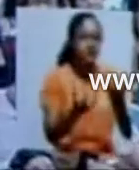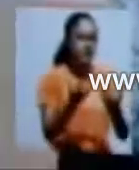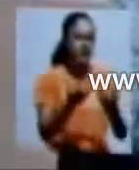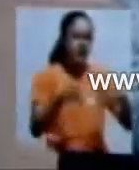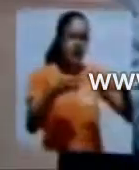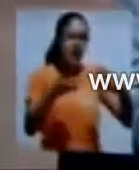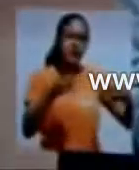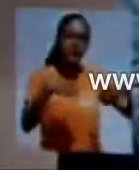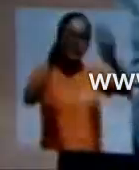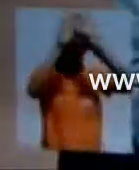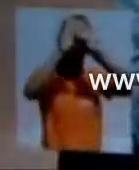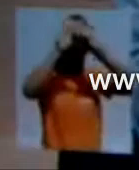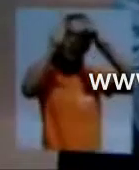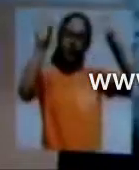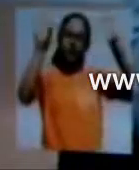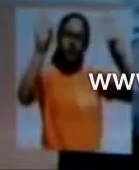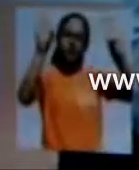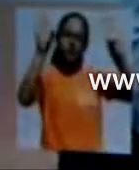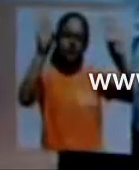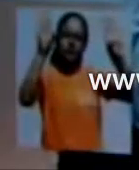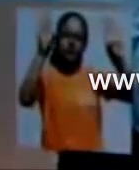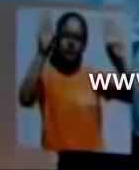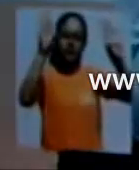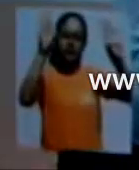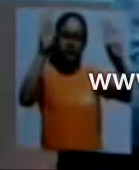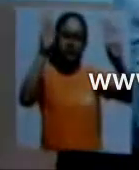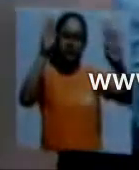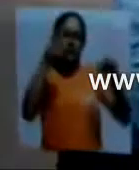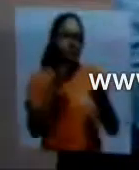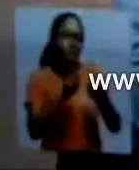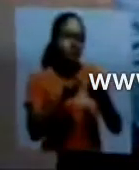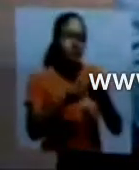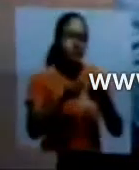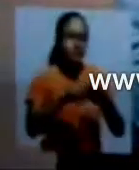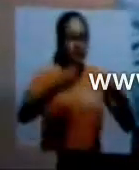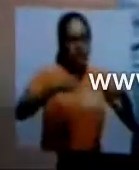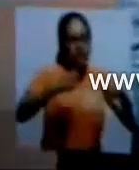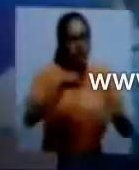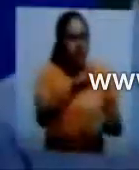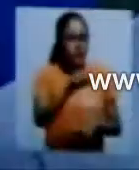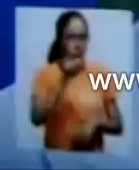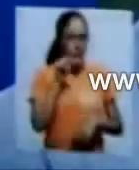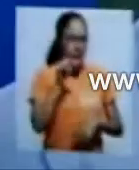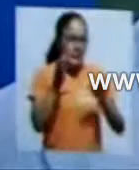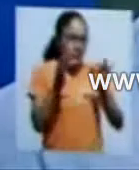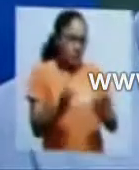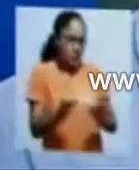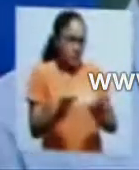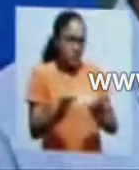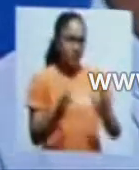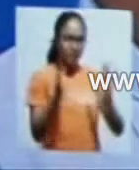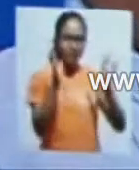é um inferno. Mas olha os carimbos que ela distribuiu ao longo da vida. O namoro é um